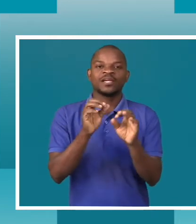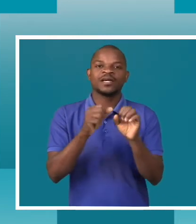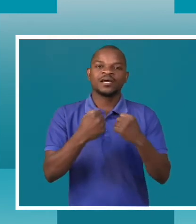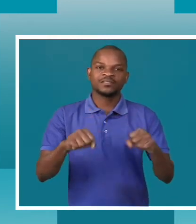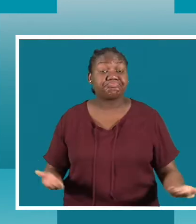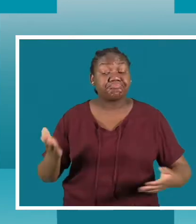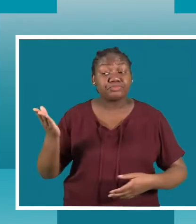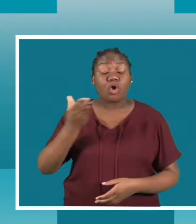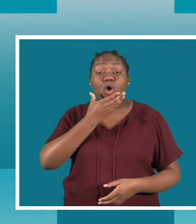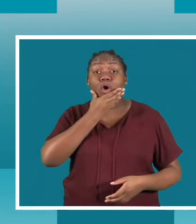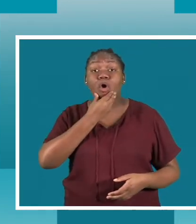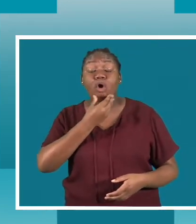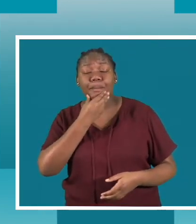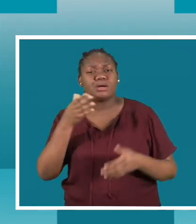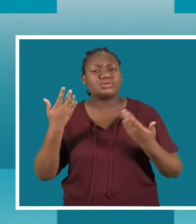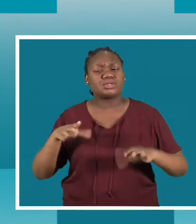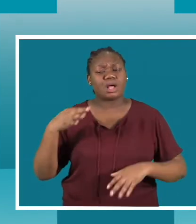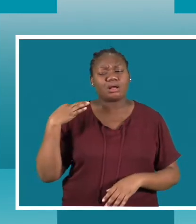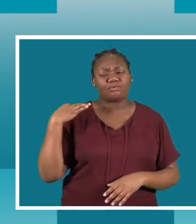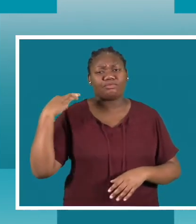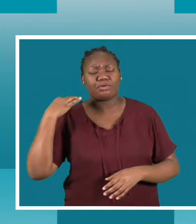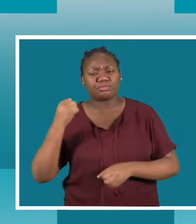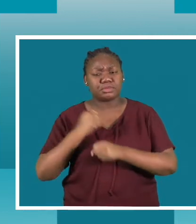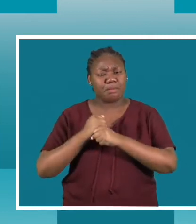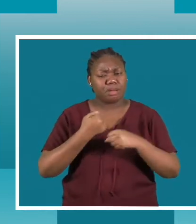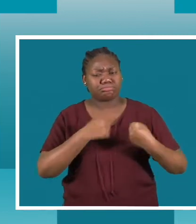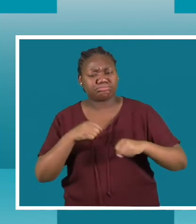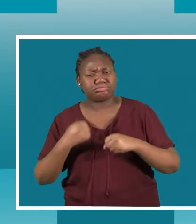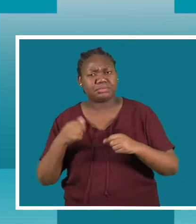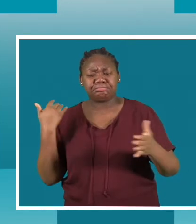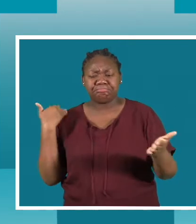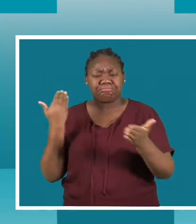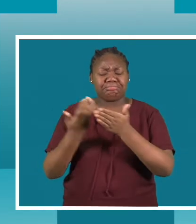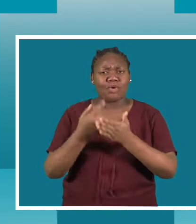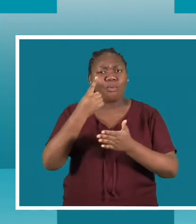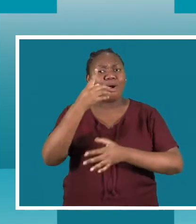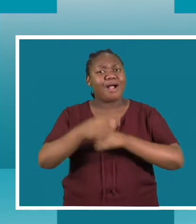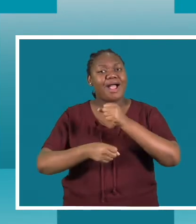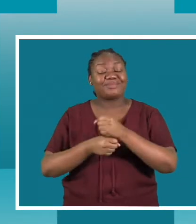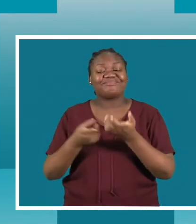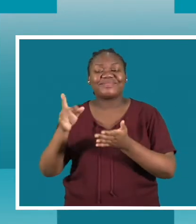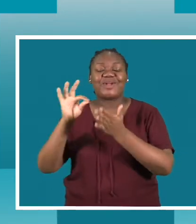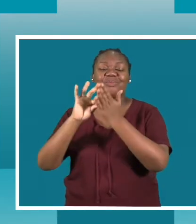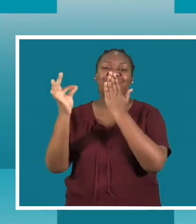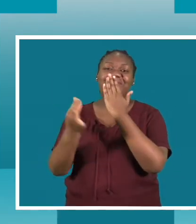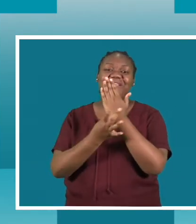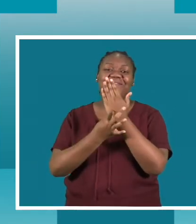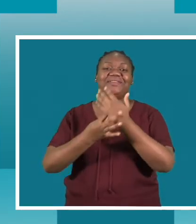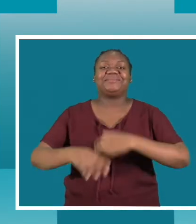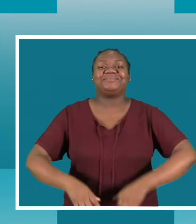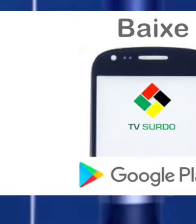são ativistas. Moisés é ativista há quase um ano e faz parte dos voluntários da Amodefa.